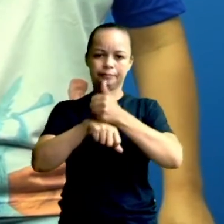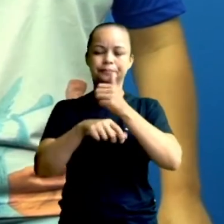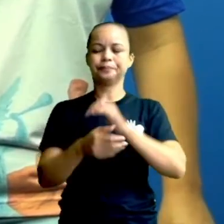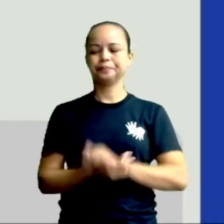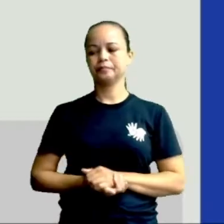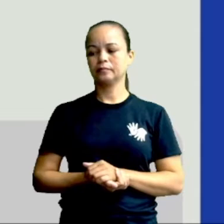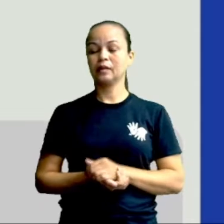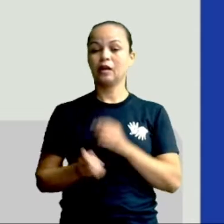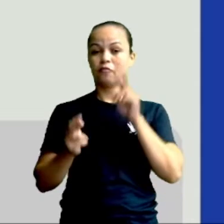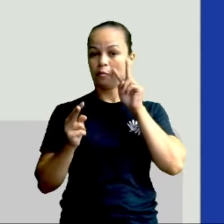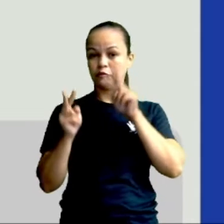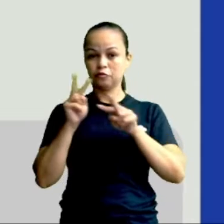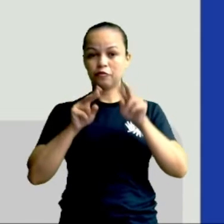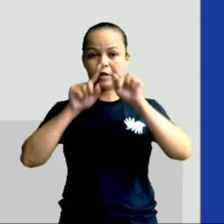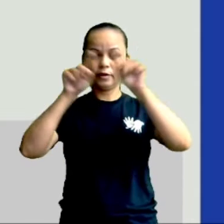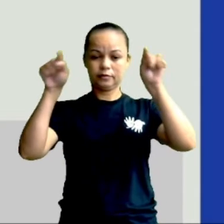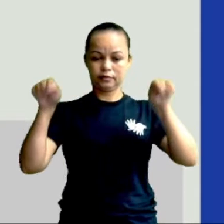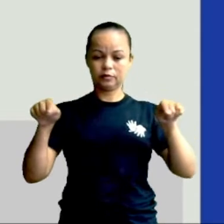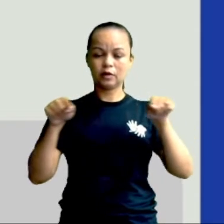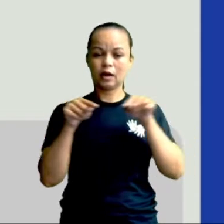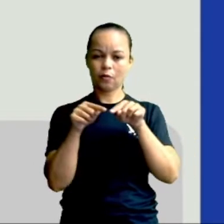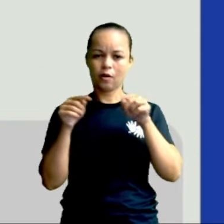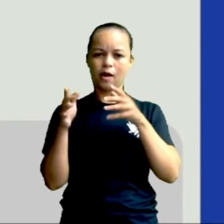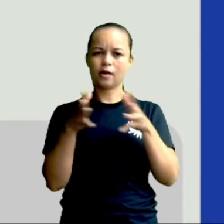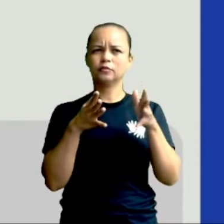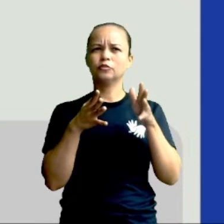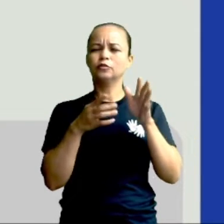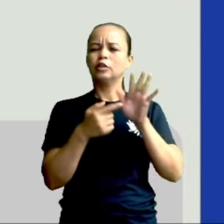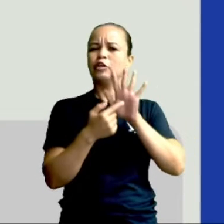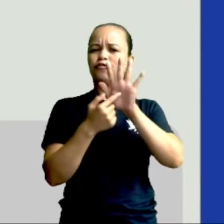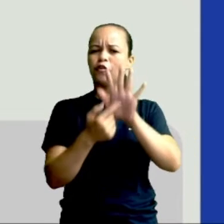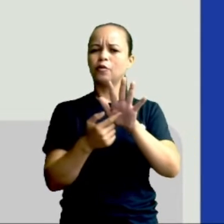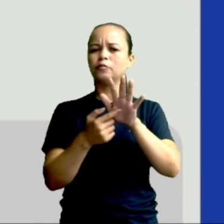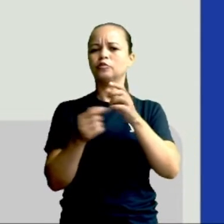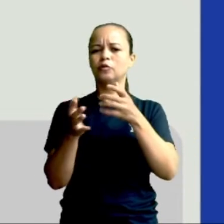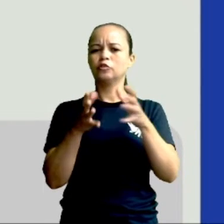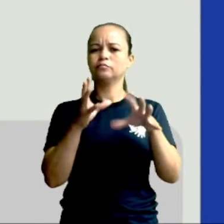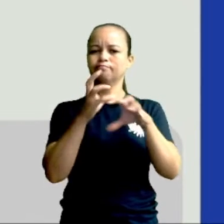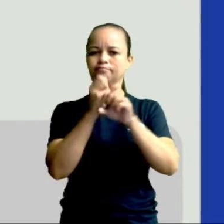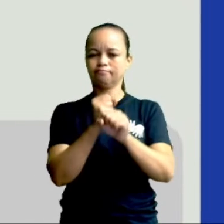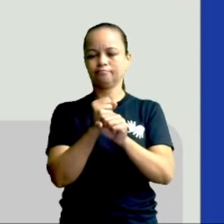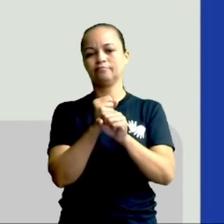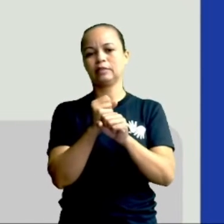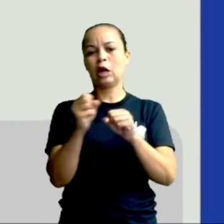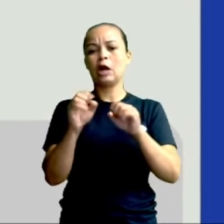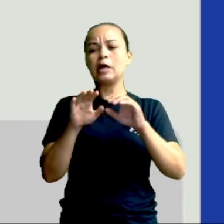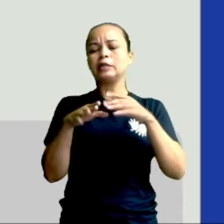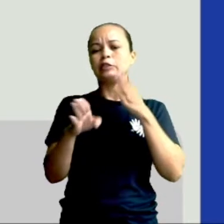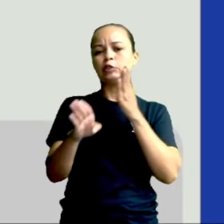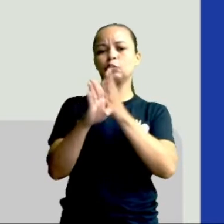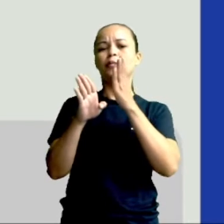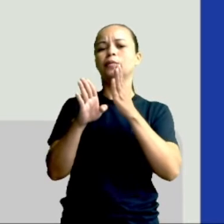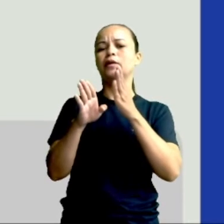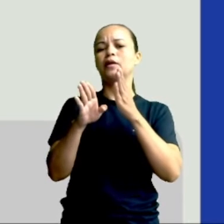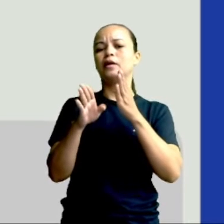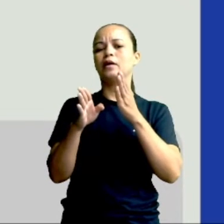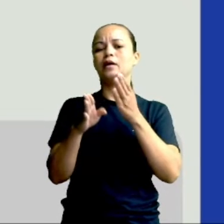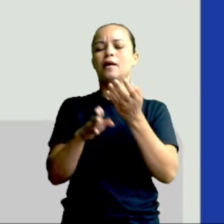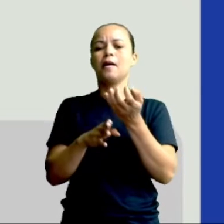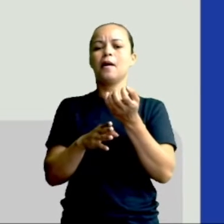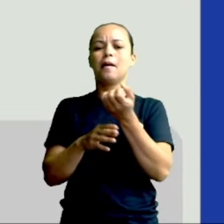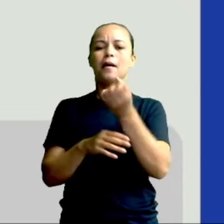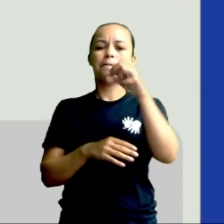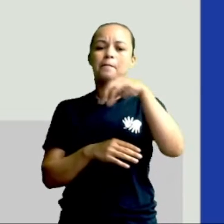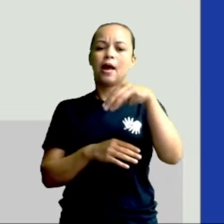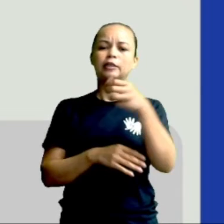quadro, vamos marcar as informações e vamos fazer esse cálculo, descobrir quantos metros